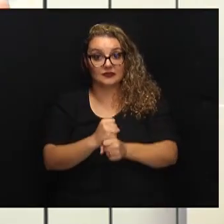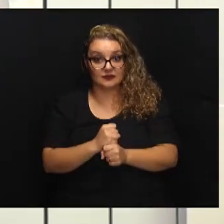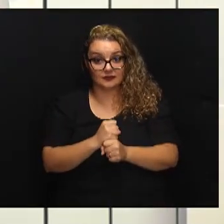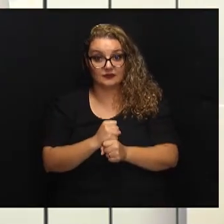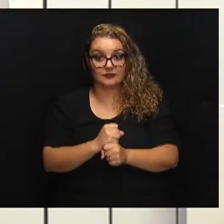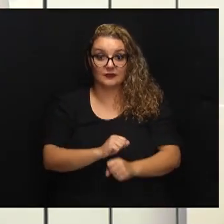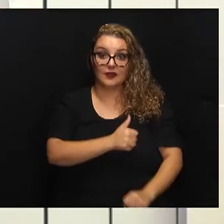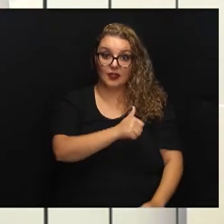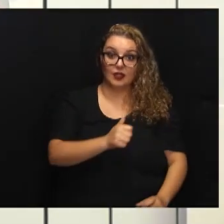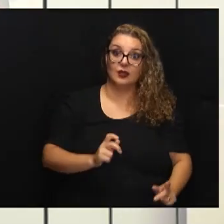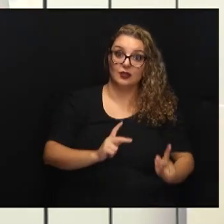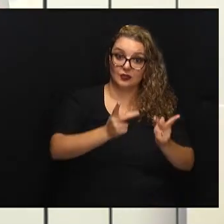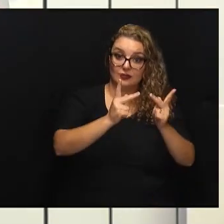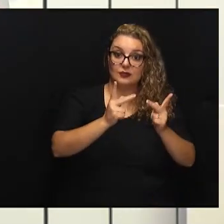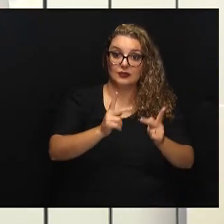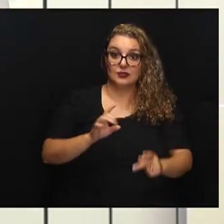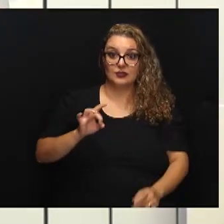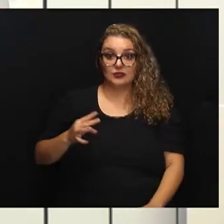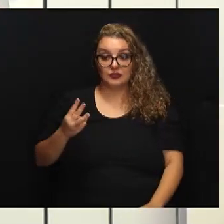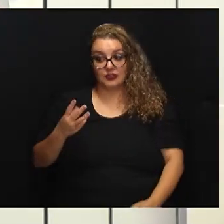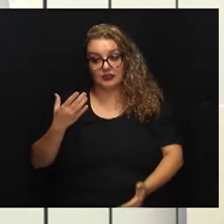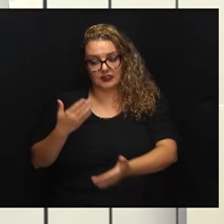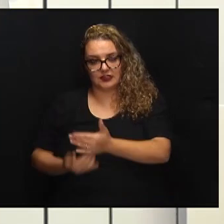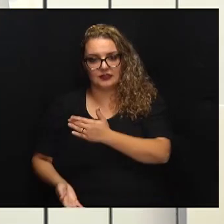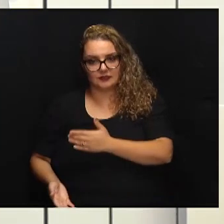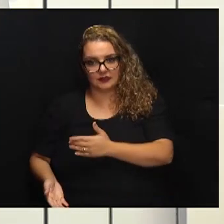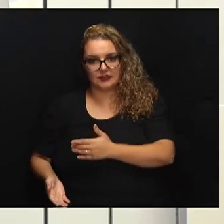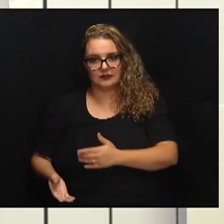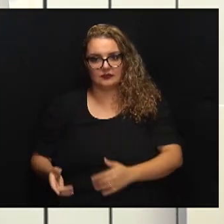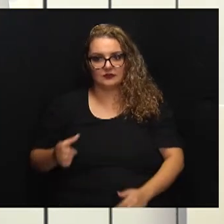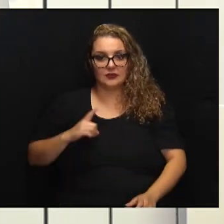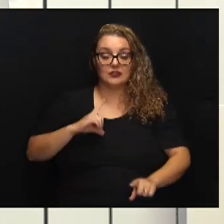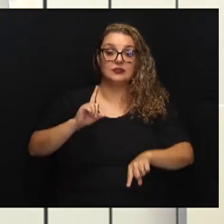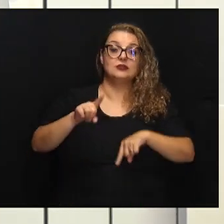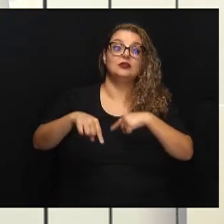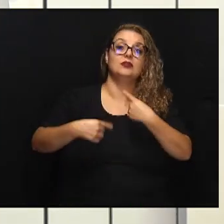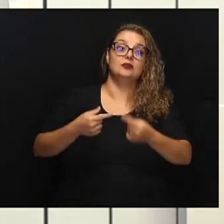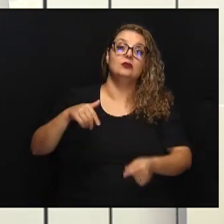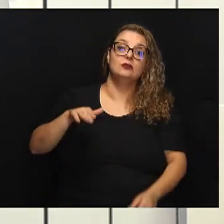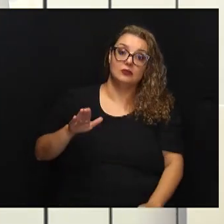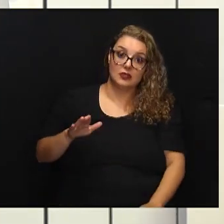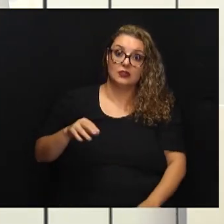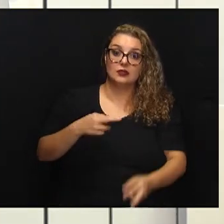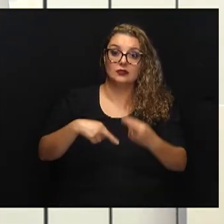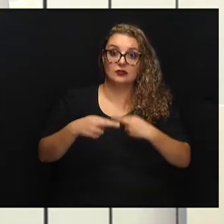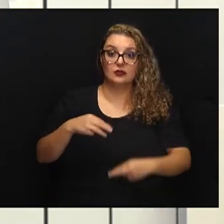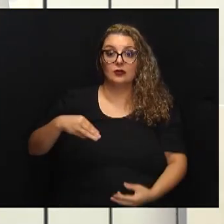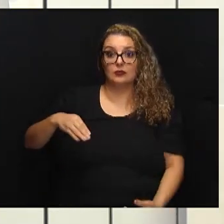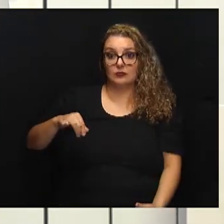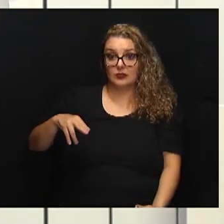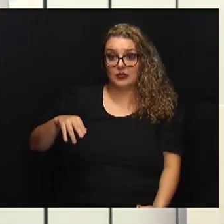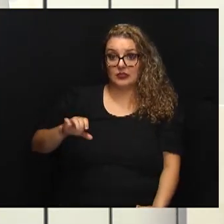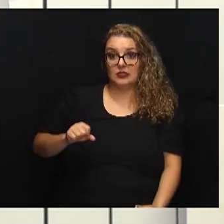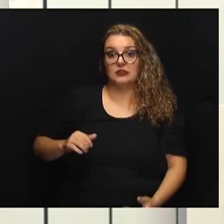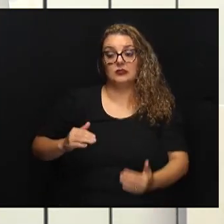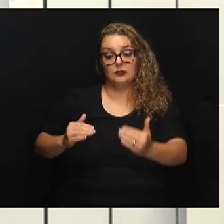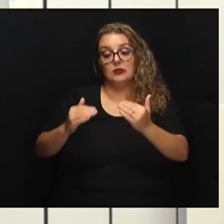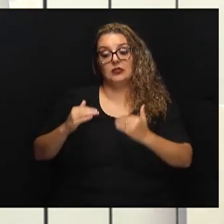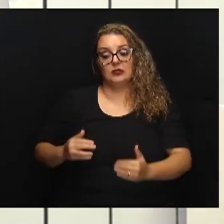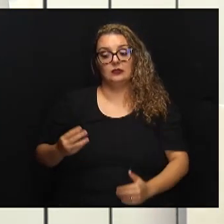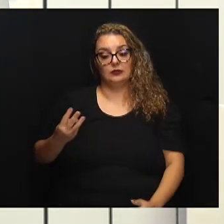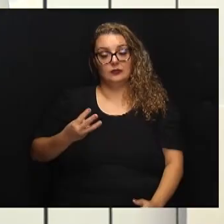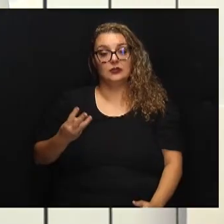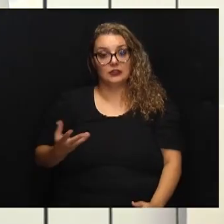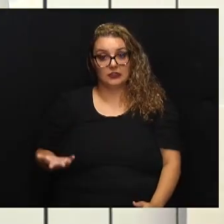11 vitórias e apenas 3 derrotas. Só que tem um jogo a mais em relação ao Minas, que caiu para a terceira